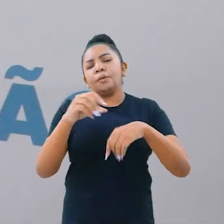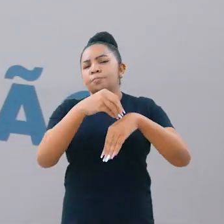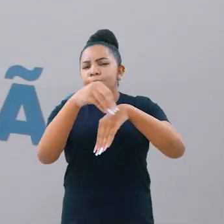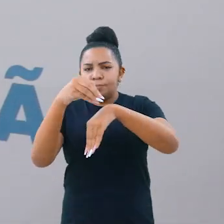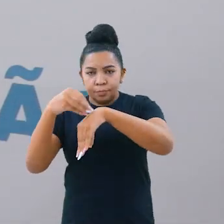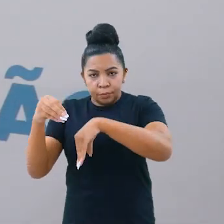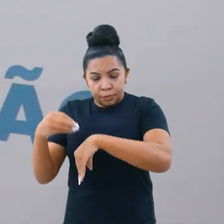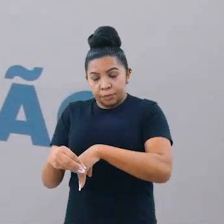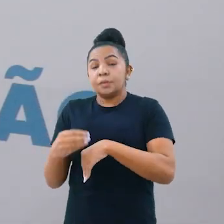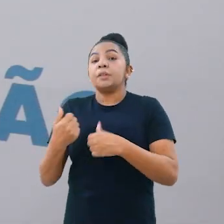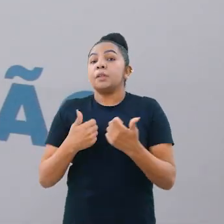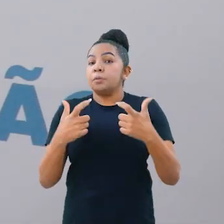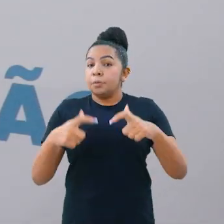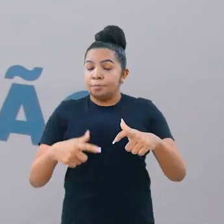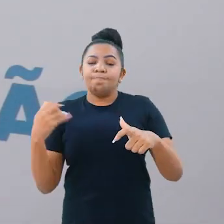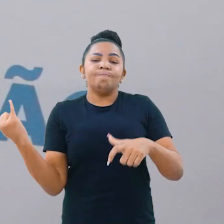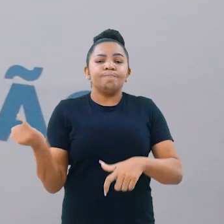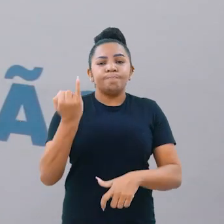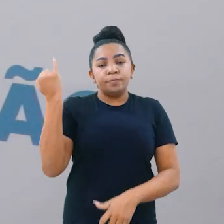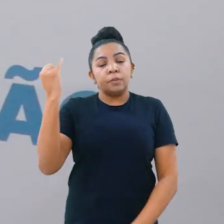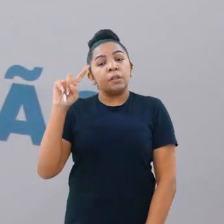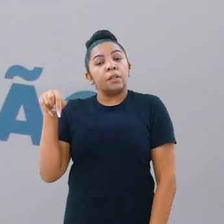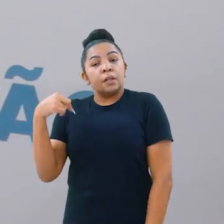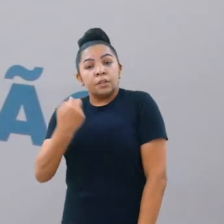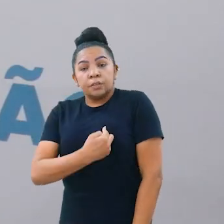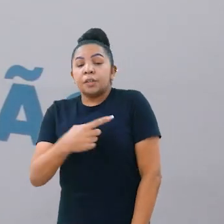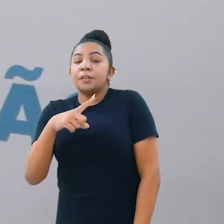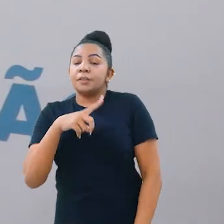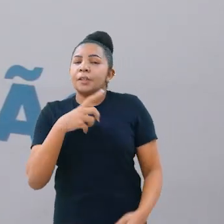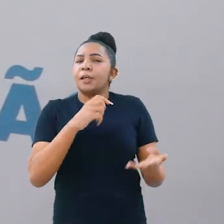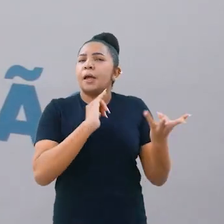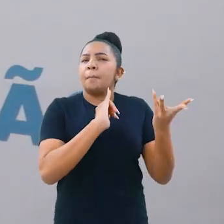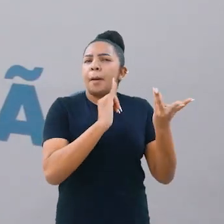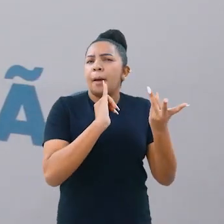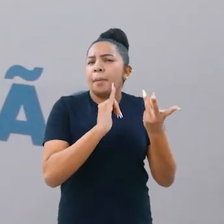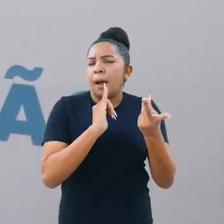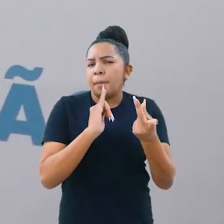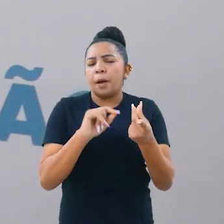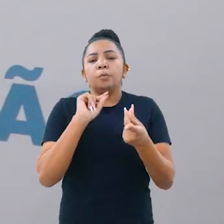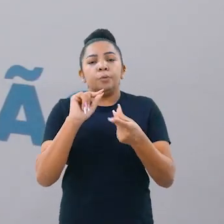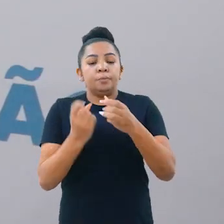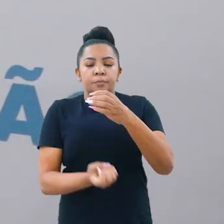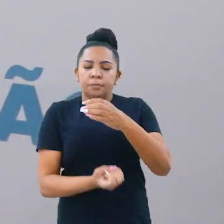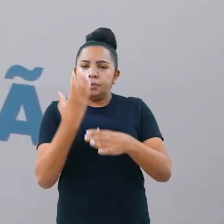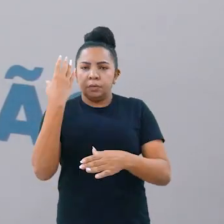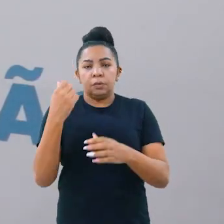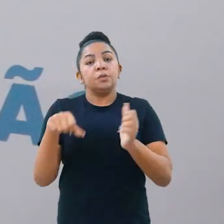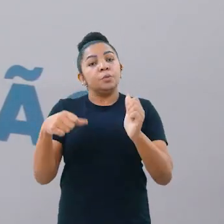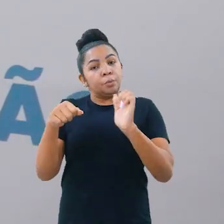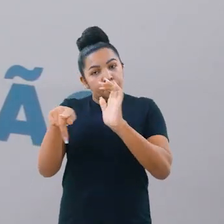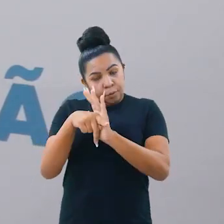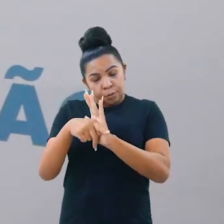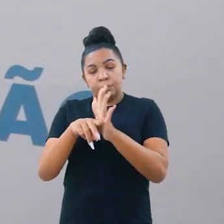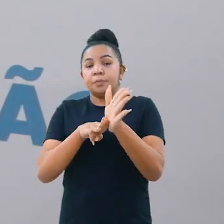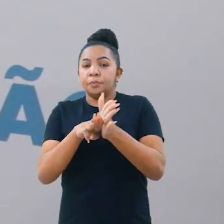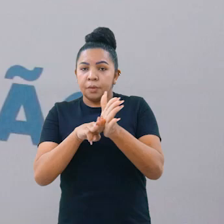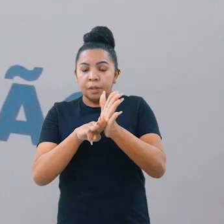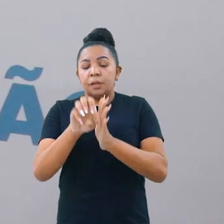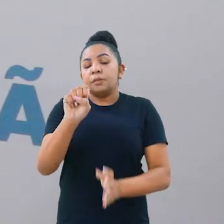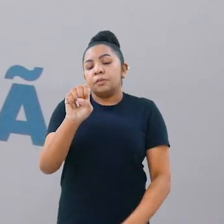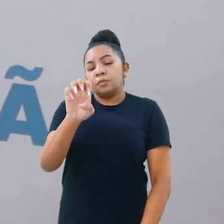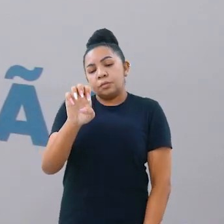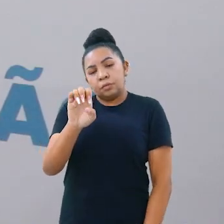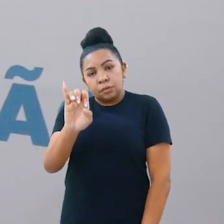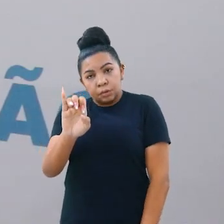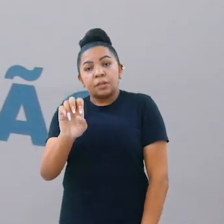de multiplicação. Esse é um grande start, onde nós estamos informando a implantação do SEI